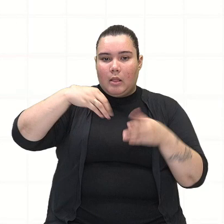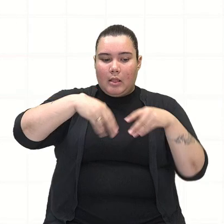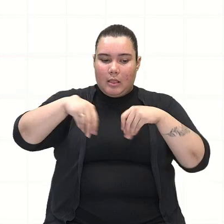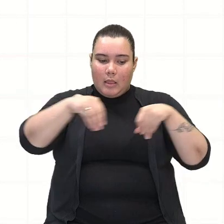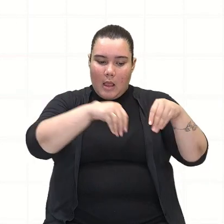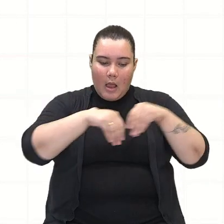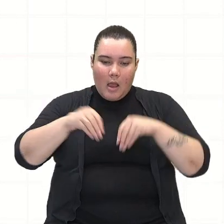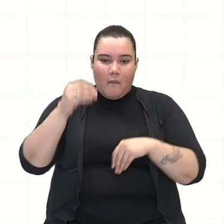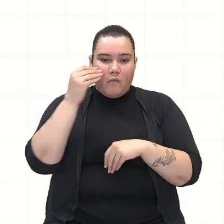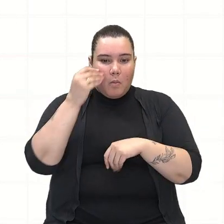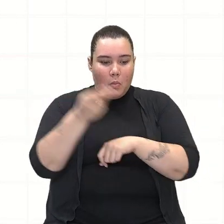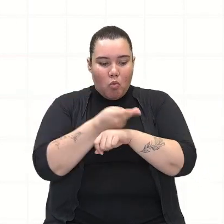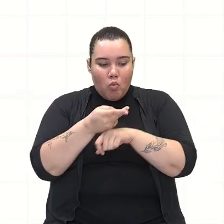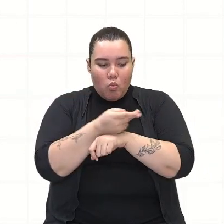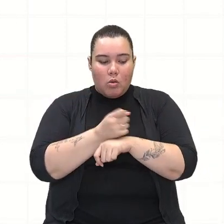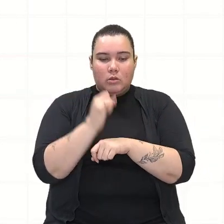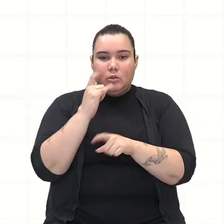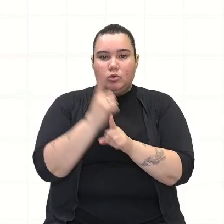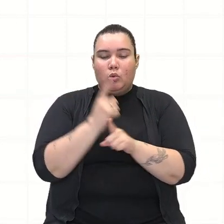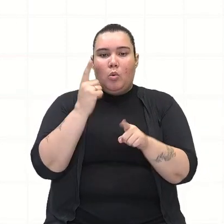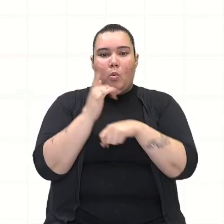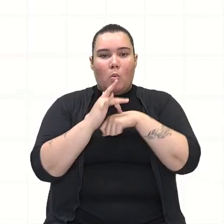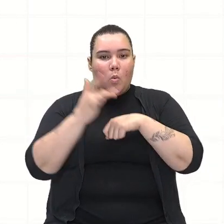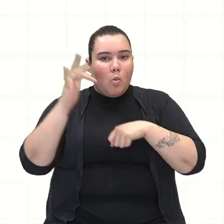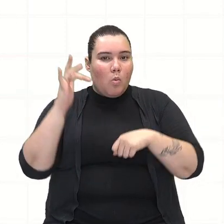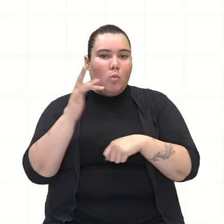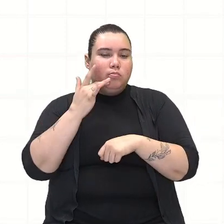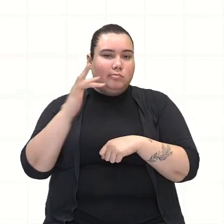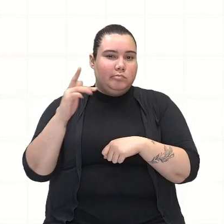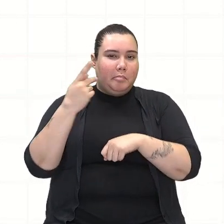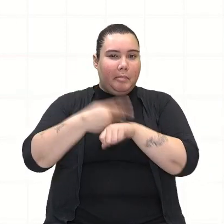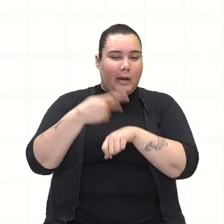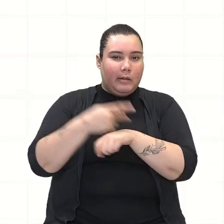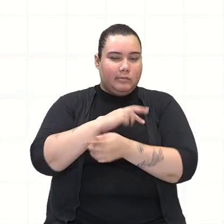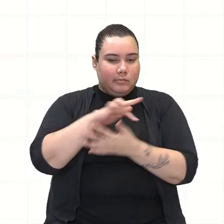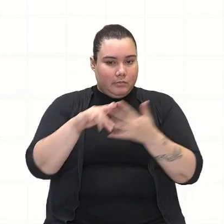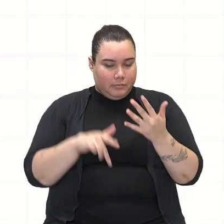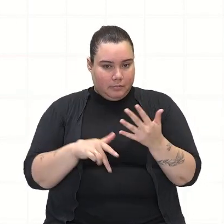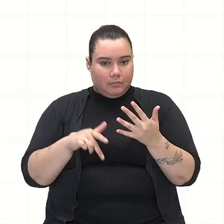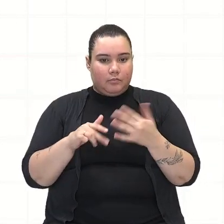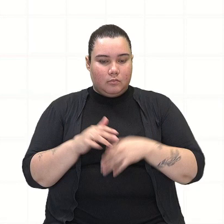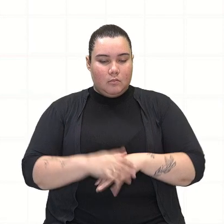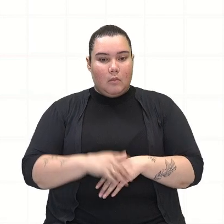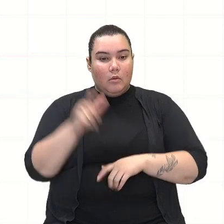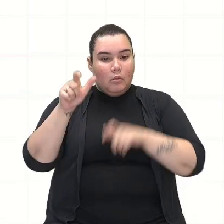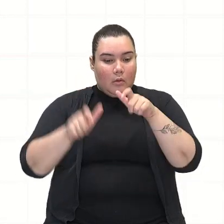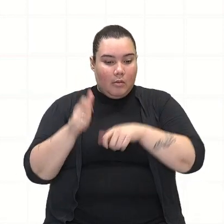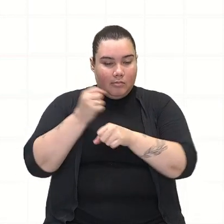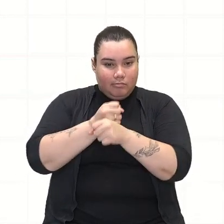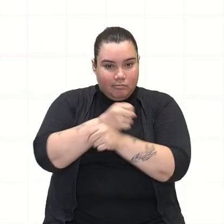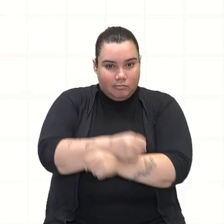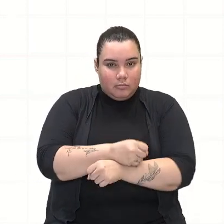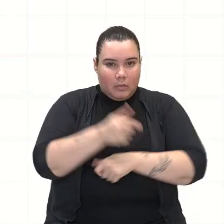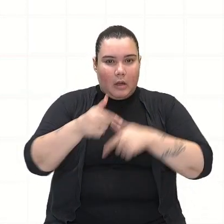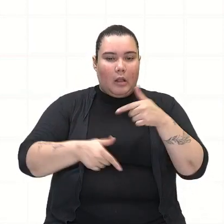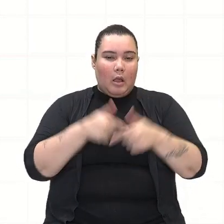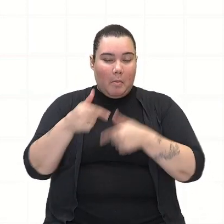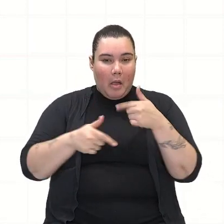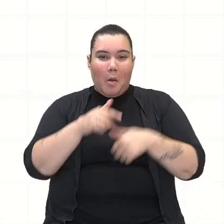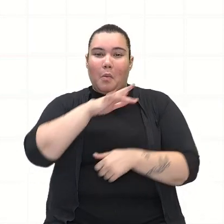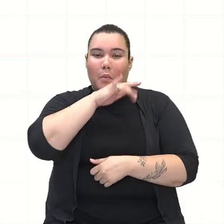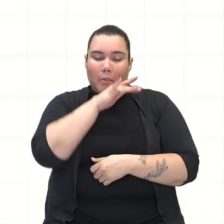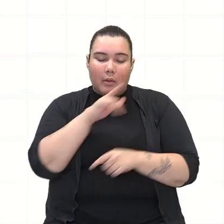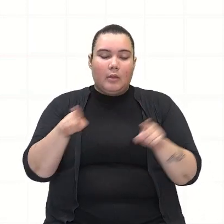selecionando pedras preciosas. E as condições de trabalho dos escravizados nas minas eram também bastante insalubres.